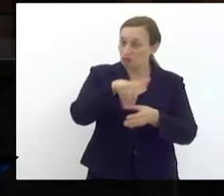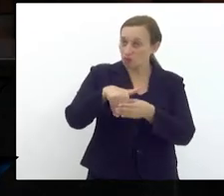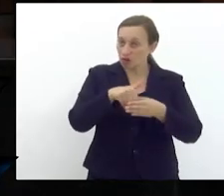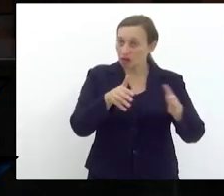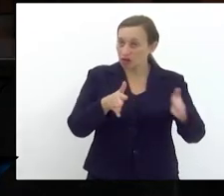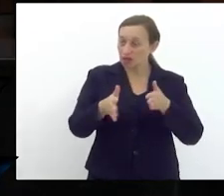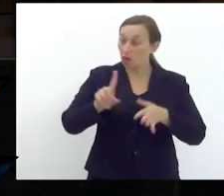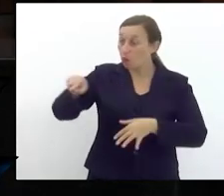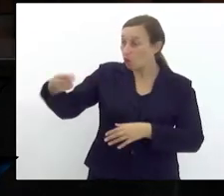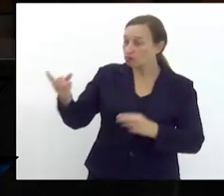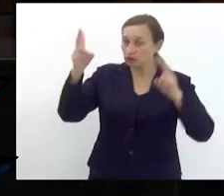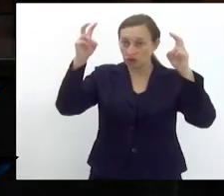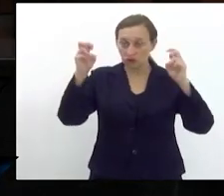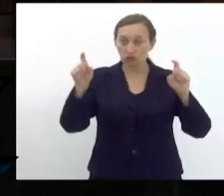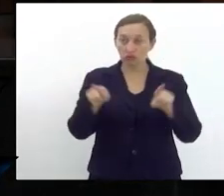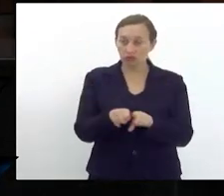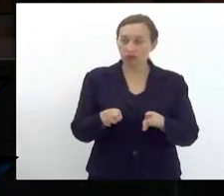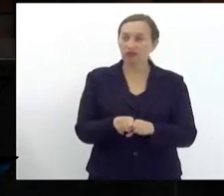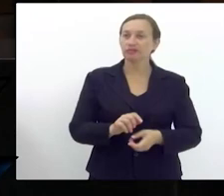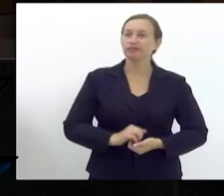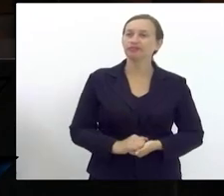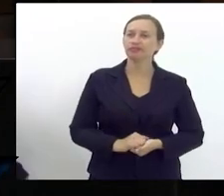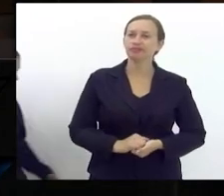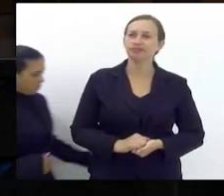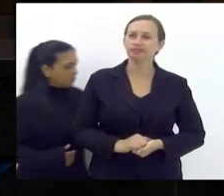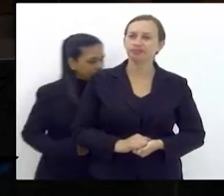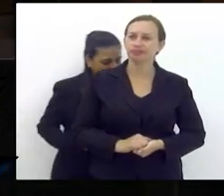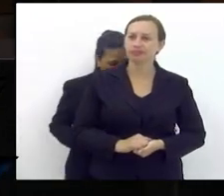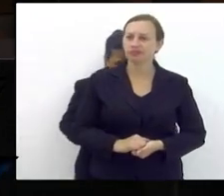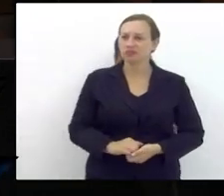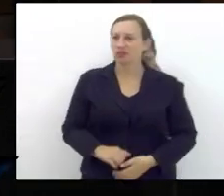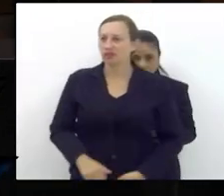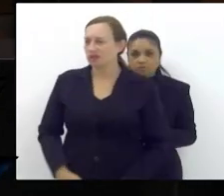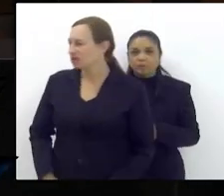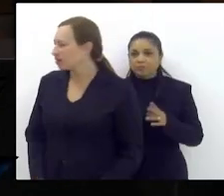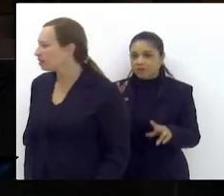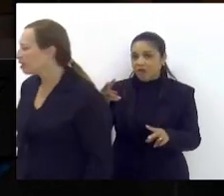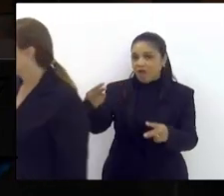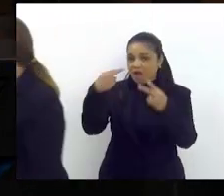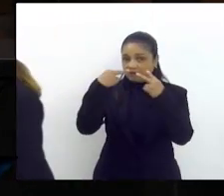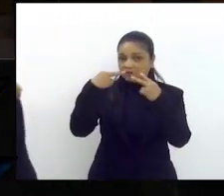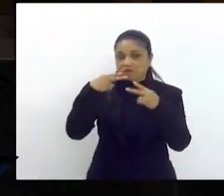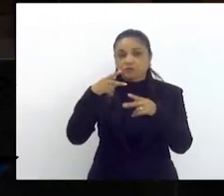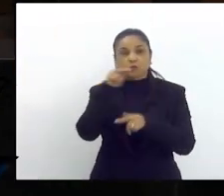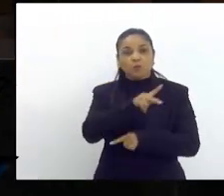outro assunto que me traz quero chamar atenção do professor Josemar